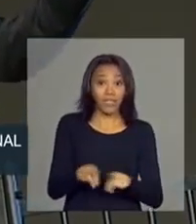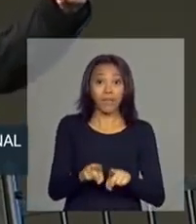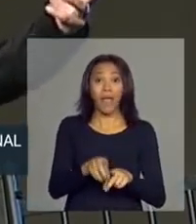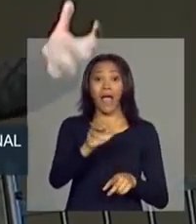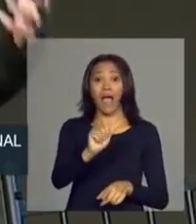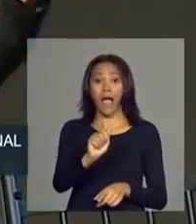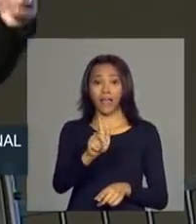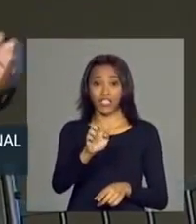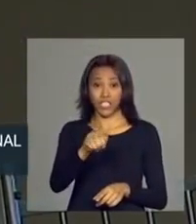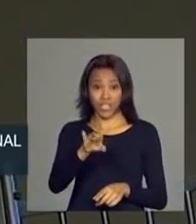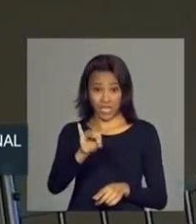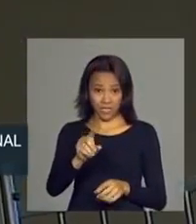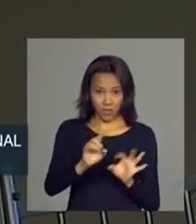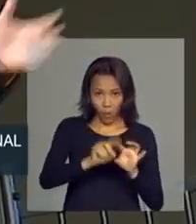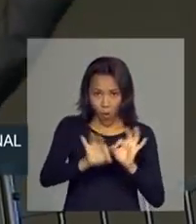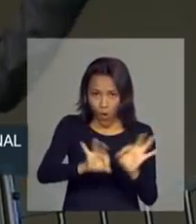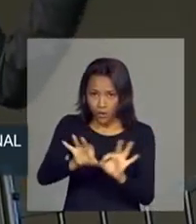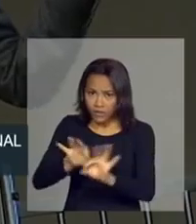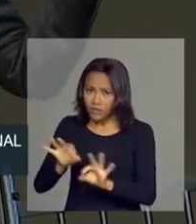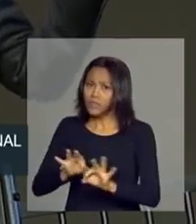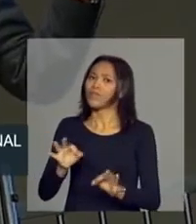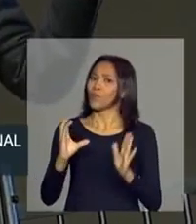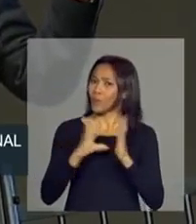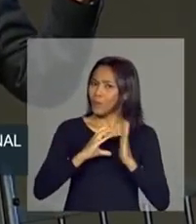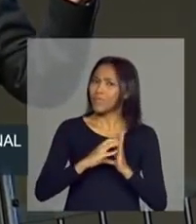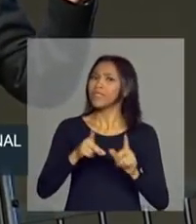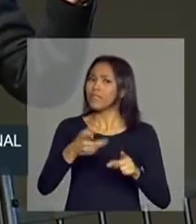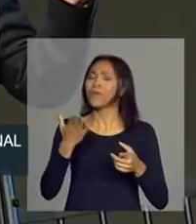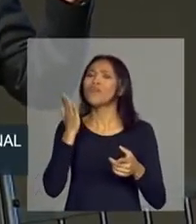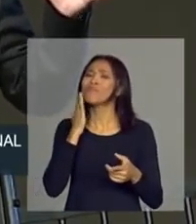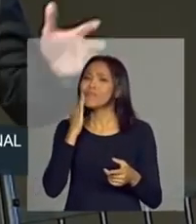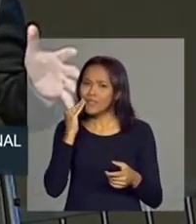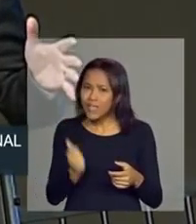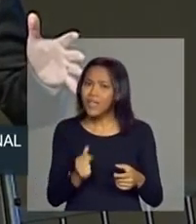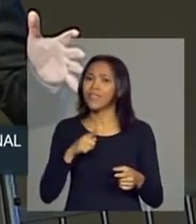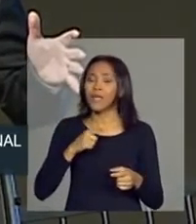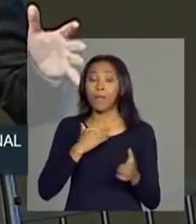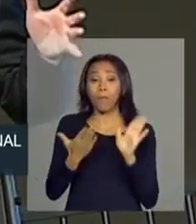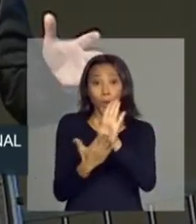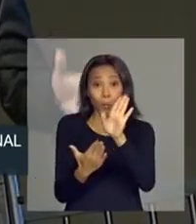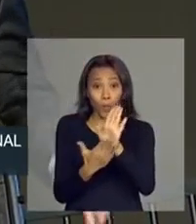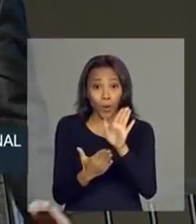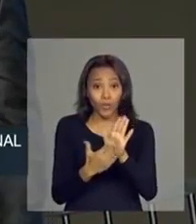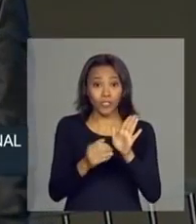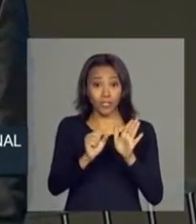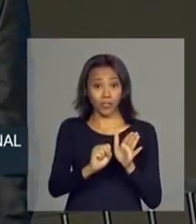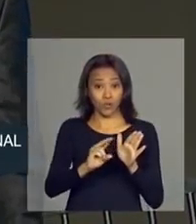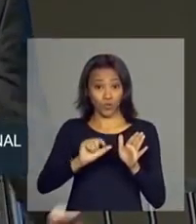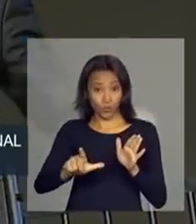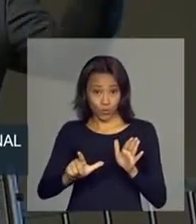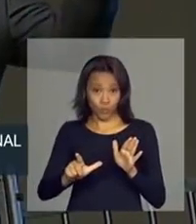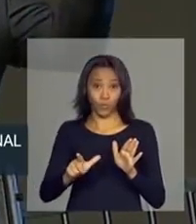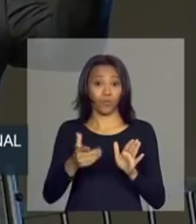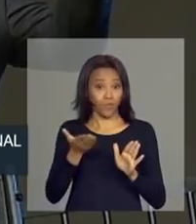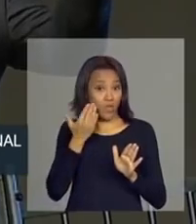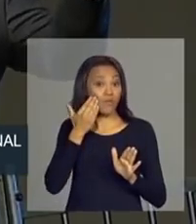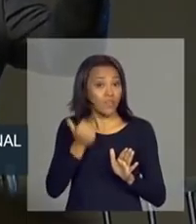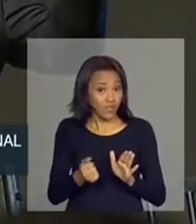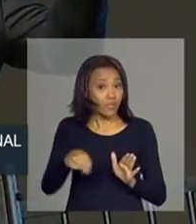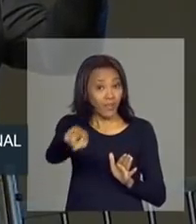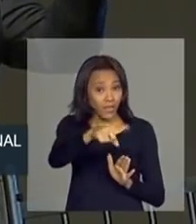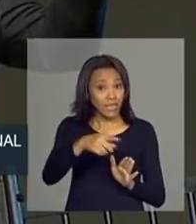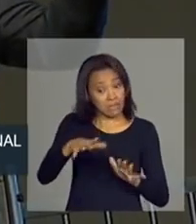revitalizando as nossas agências de desenvolvimento. Os concursos públicos para a Sudene, Sudam, Sudeco foram autorizados